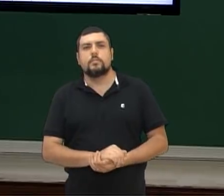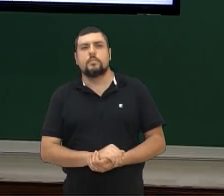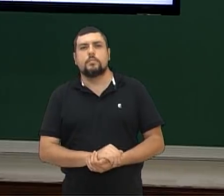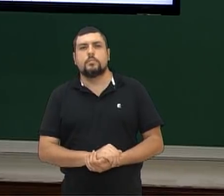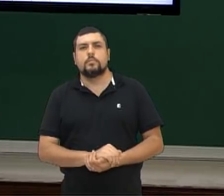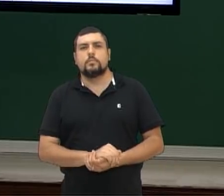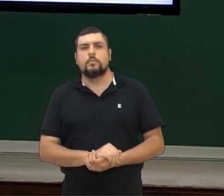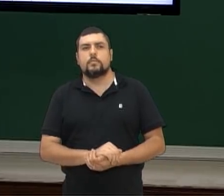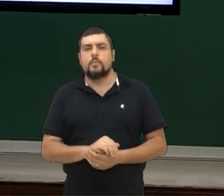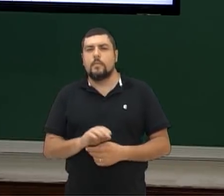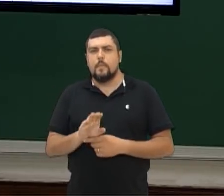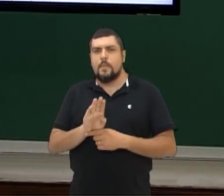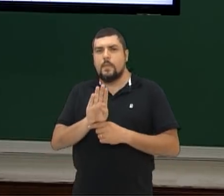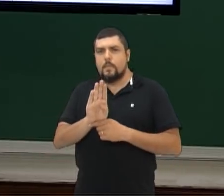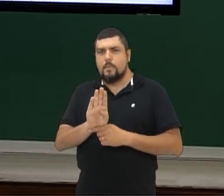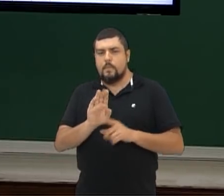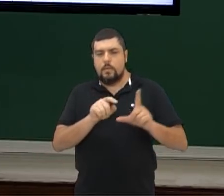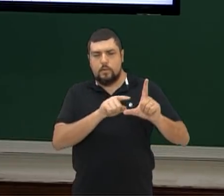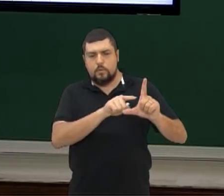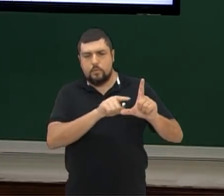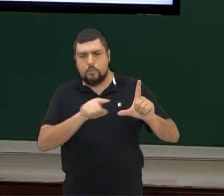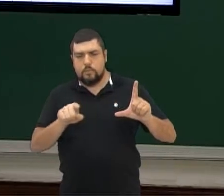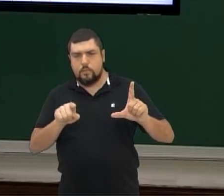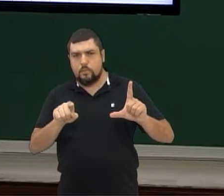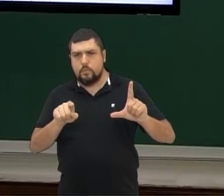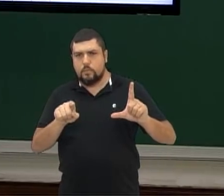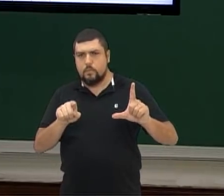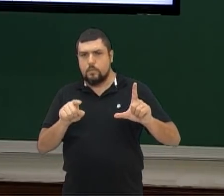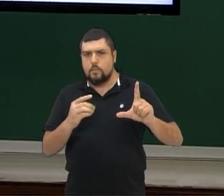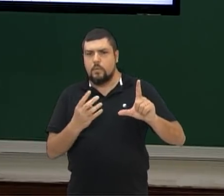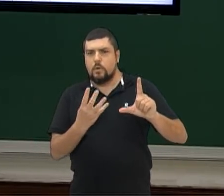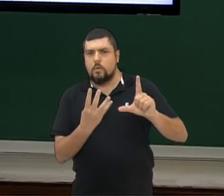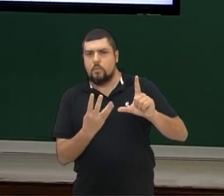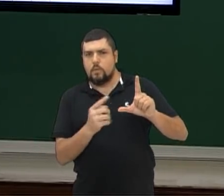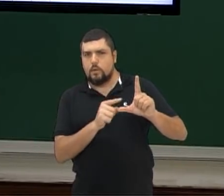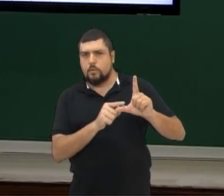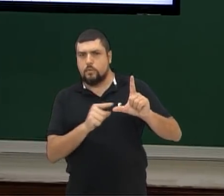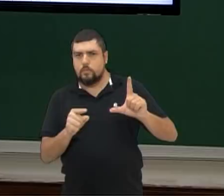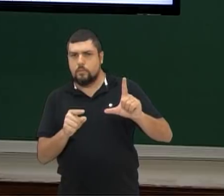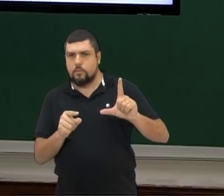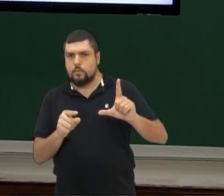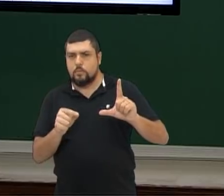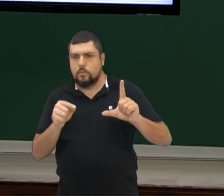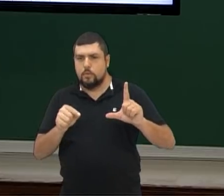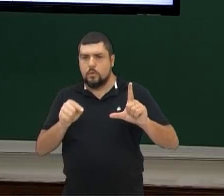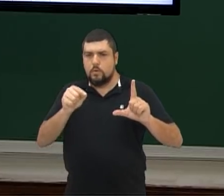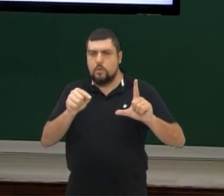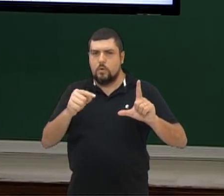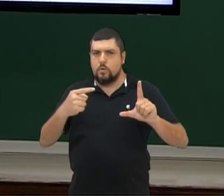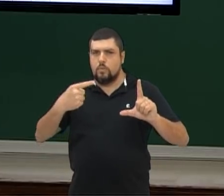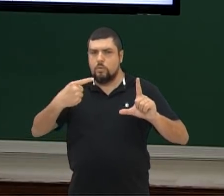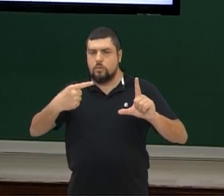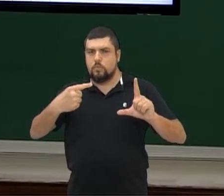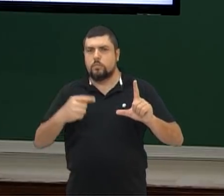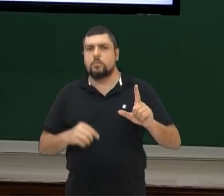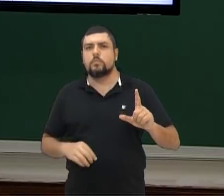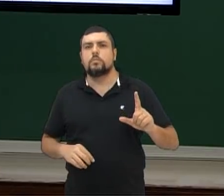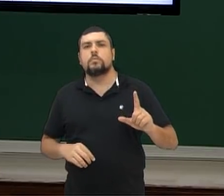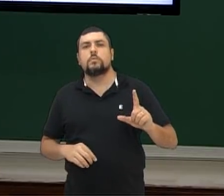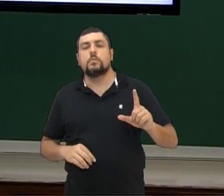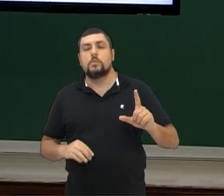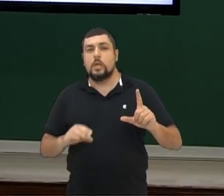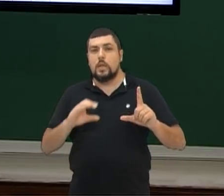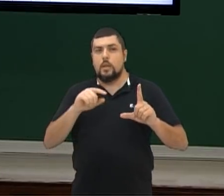B, 4 e 1. Ó, 4 e 1. Então, tem um ponto aqui. E a